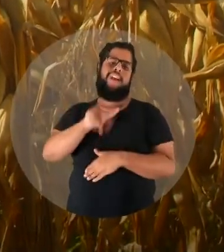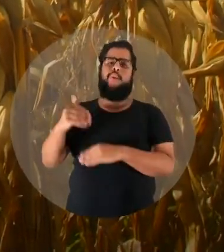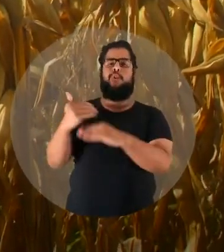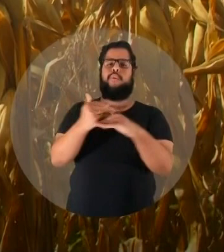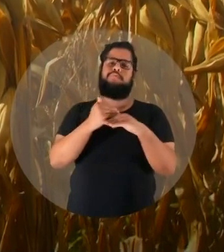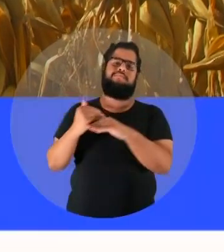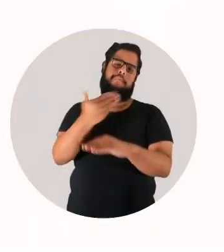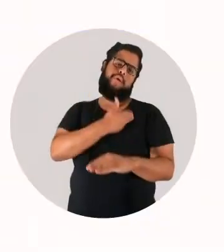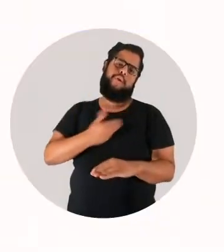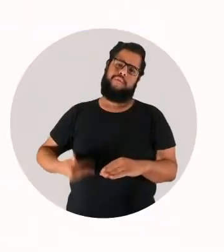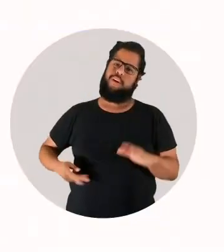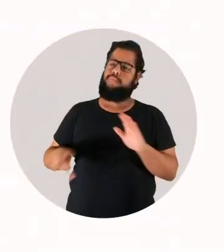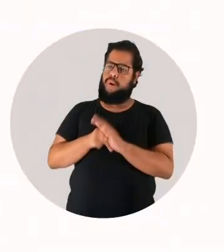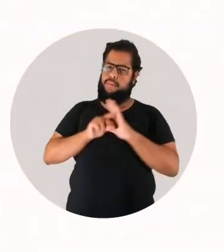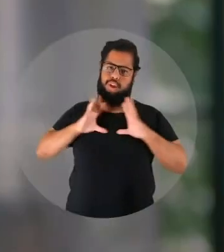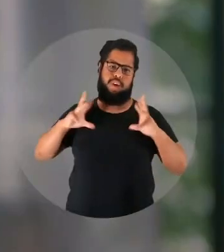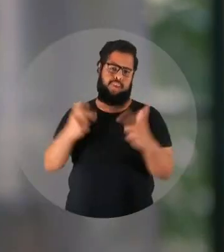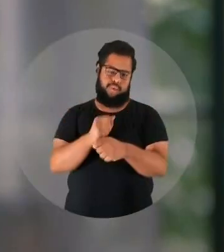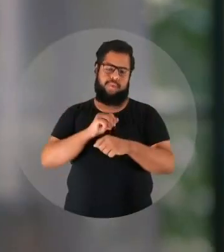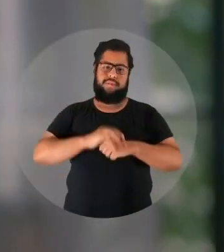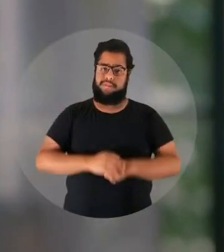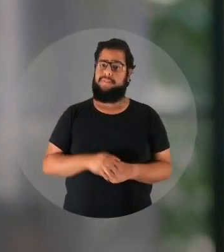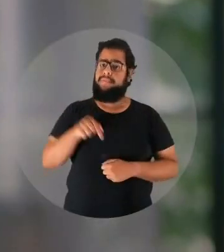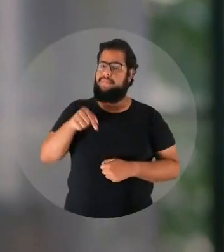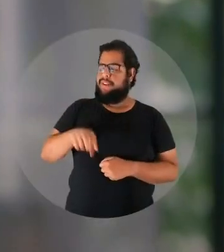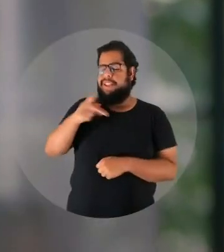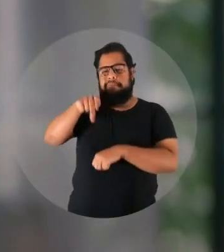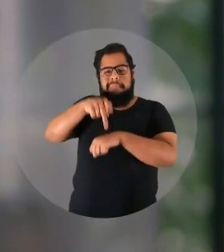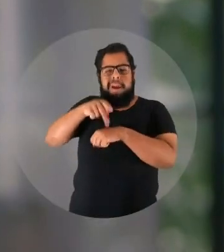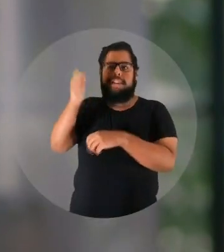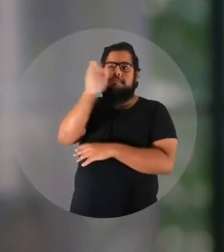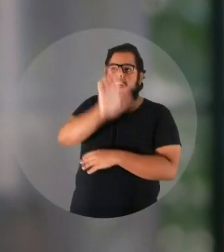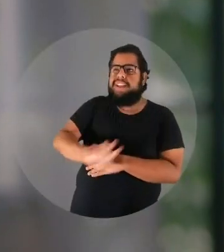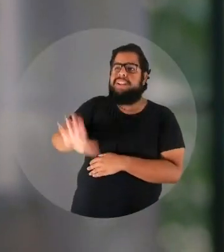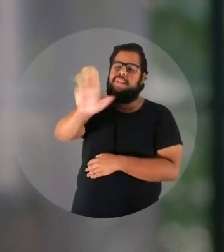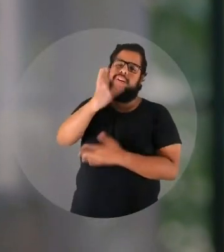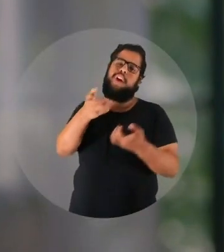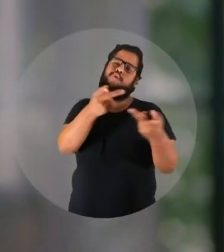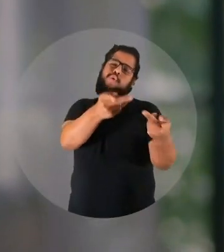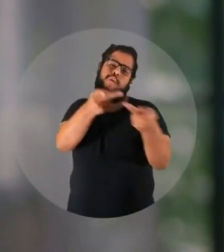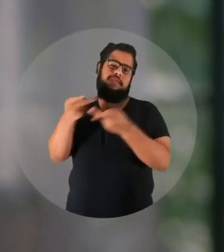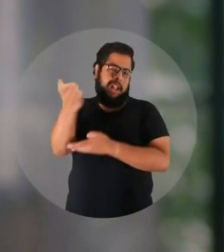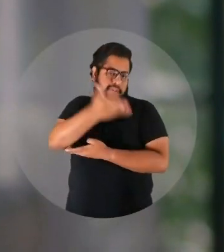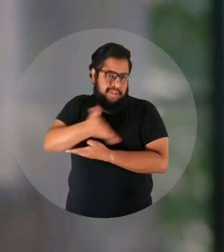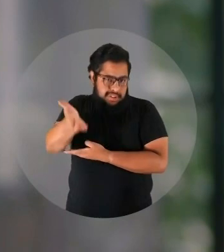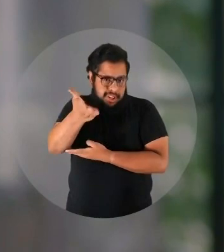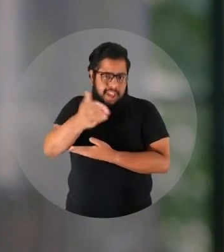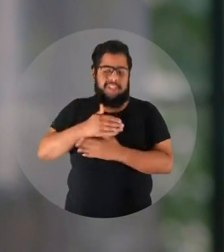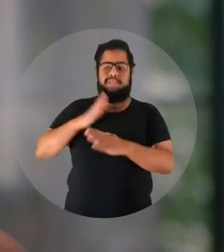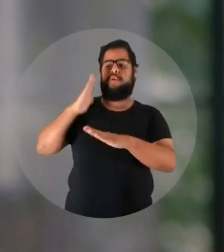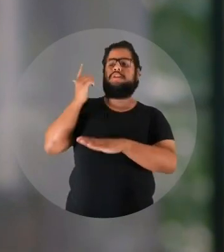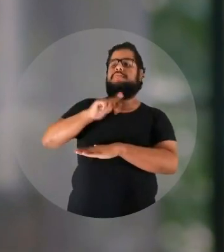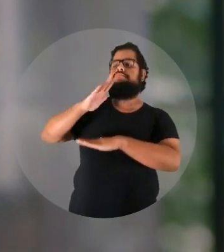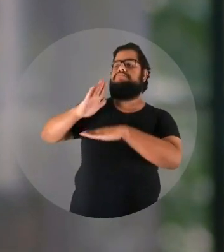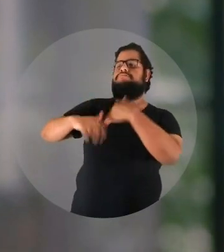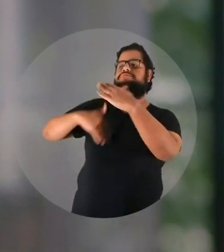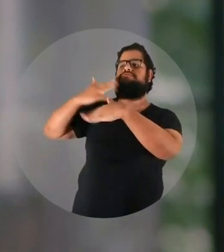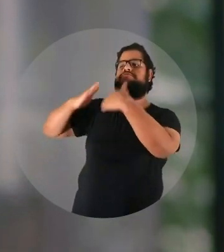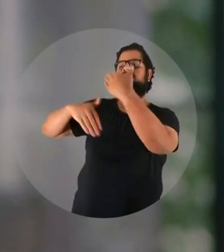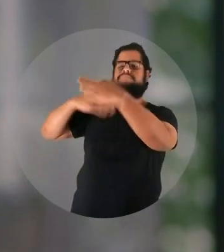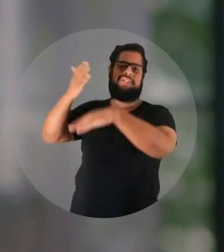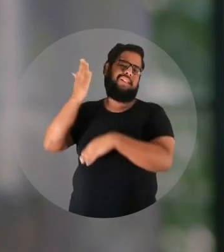de todos e para todos. É esse país que eu queria convidar você, companheiro e companheira, a ajudar a